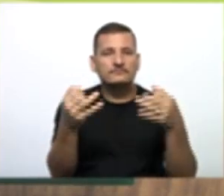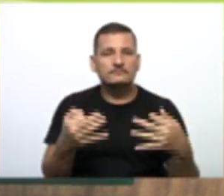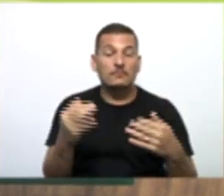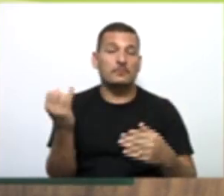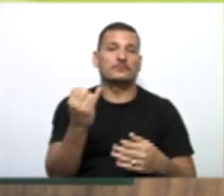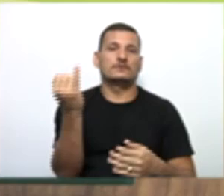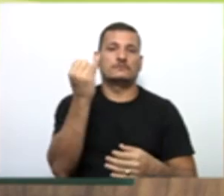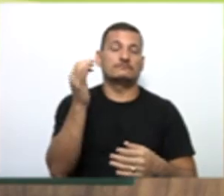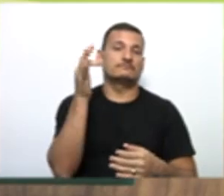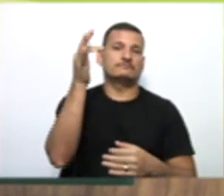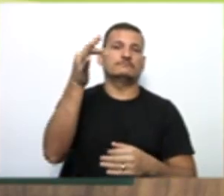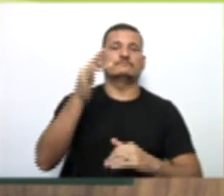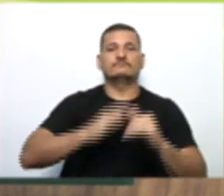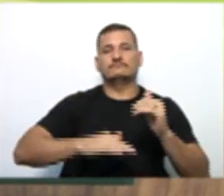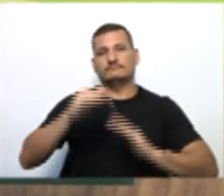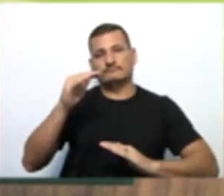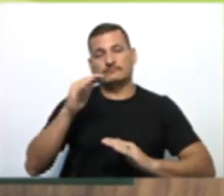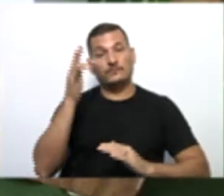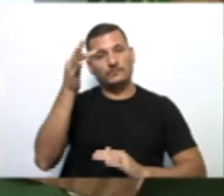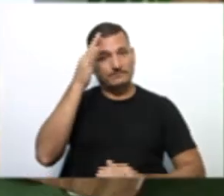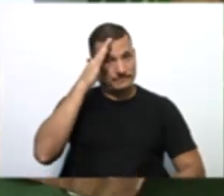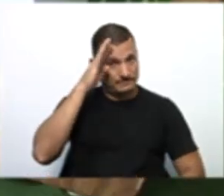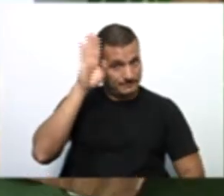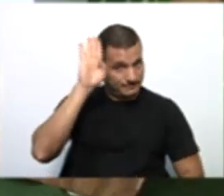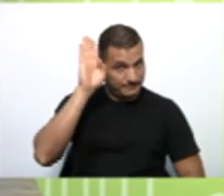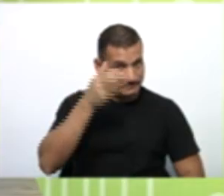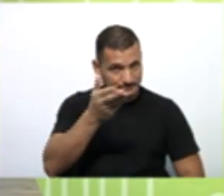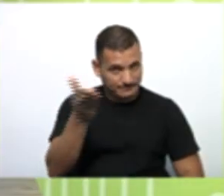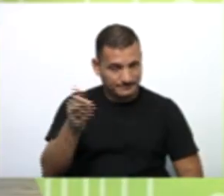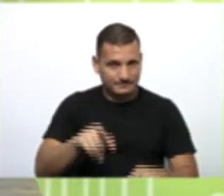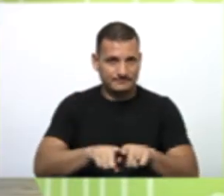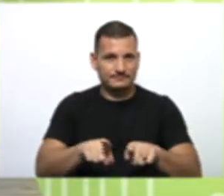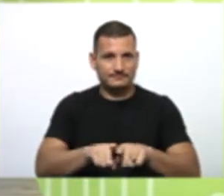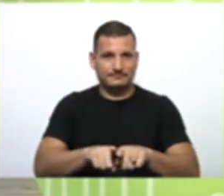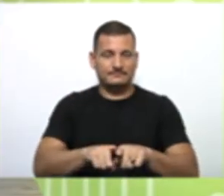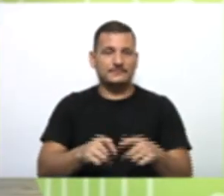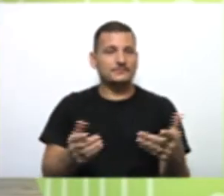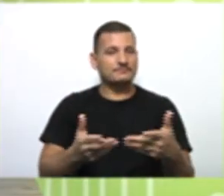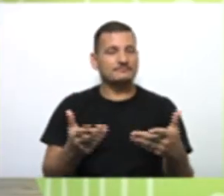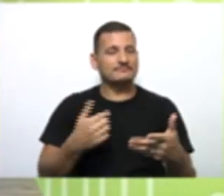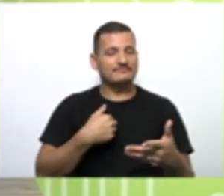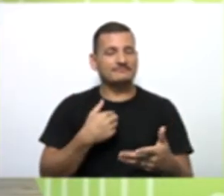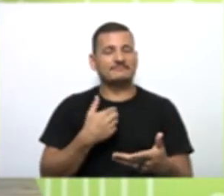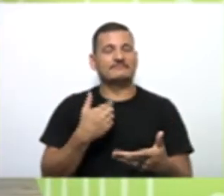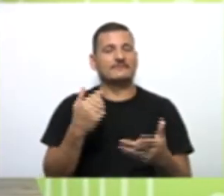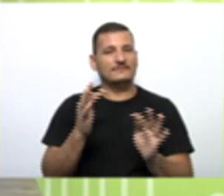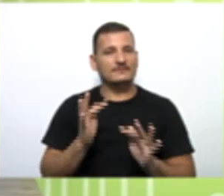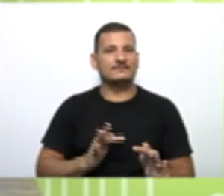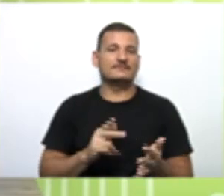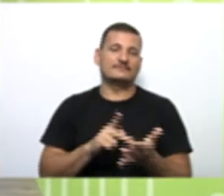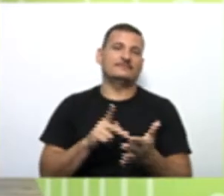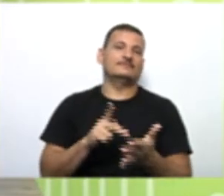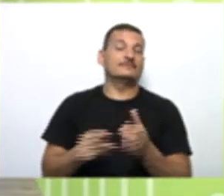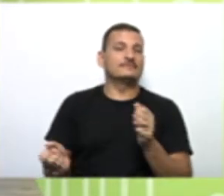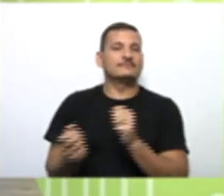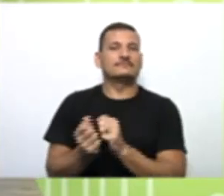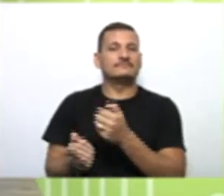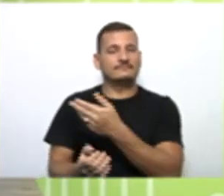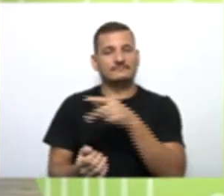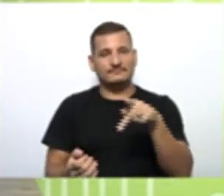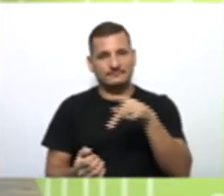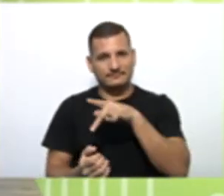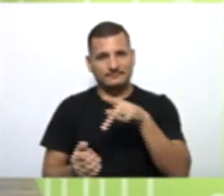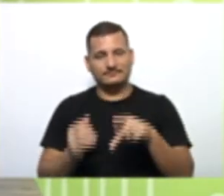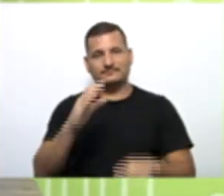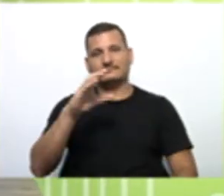profissional e para o futuro acadêmico de vocês também. É uma grande alegria estar com o professor Cássio, fazer essa parceria. Obrigada, professor Cássio. Eu que